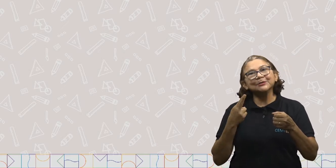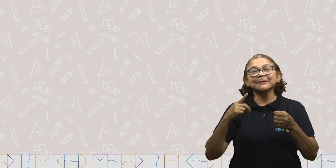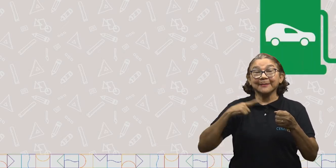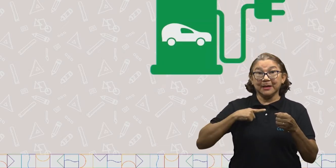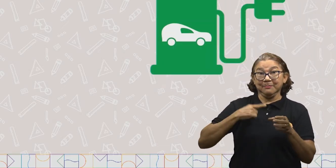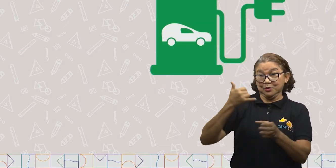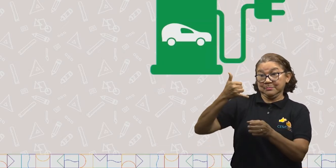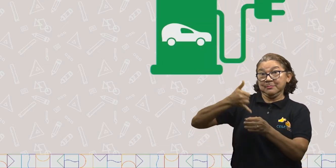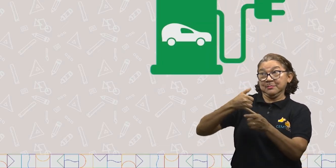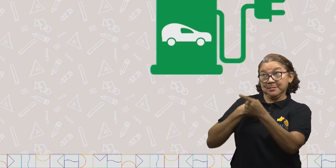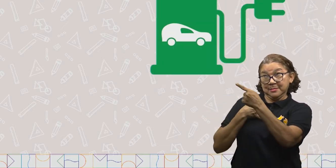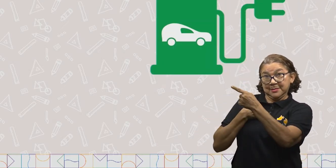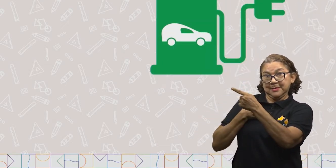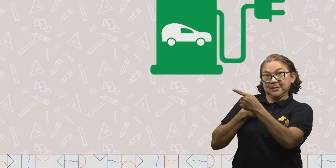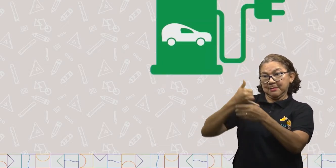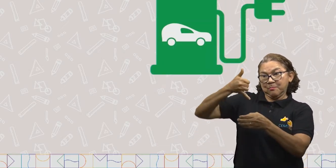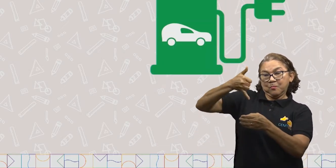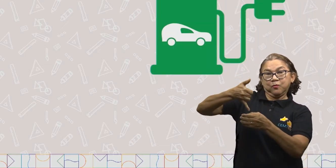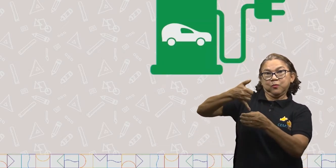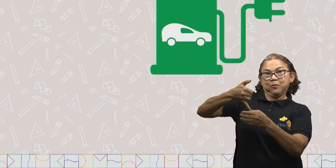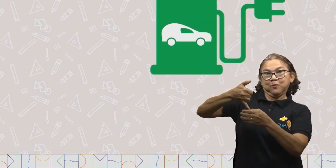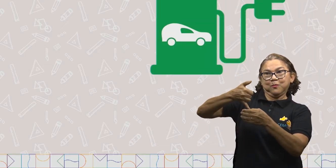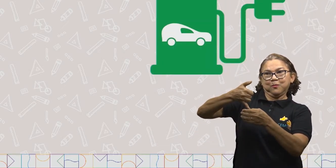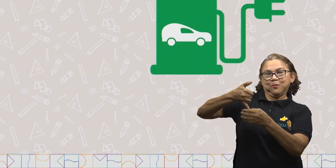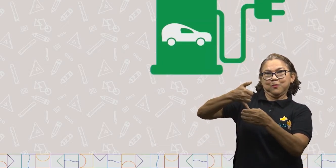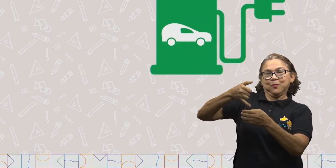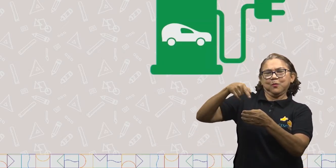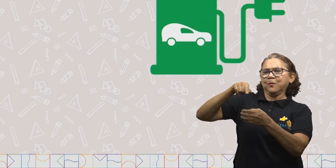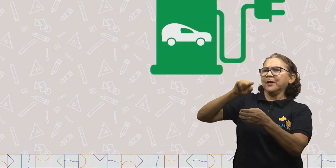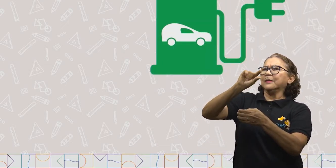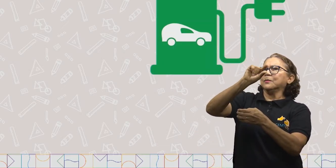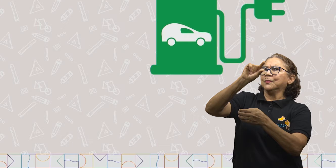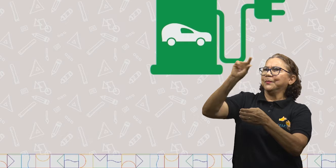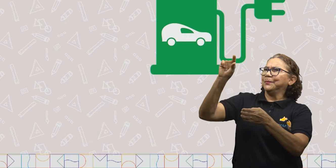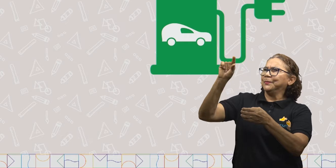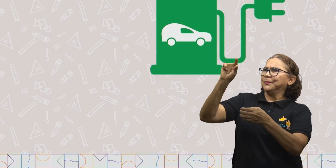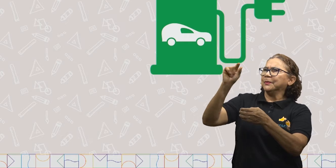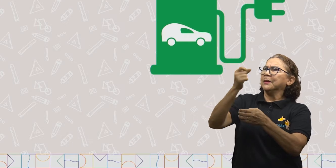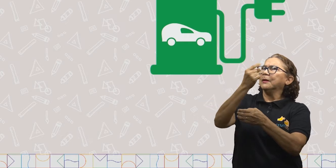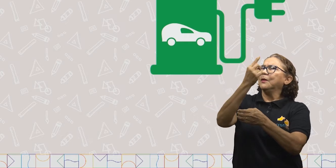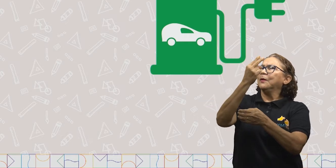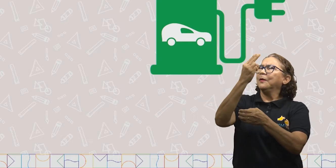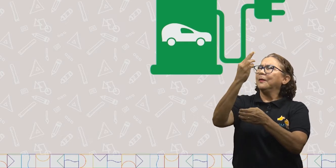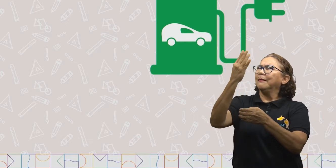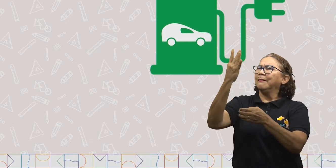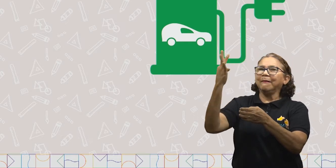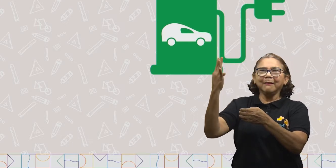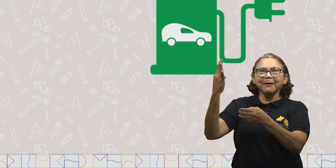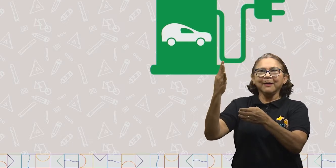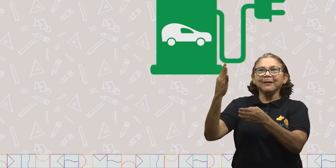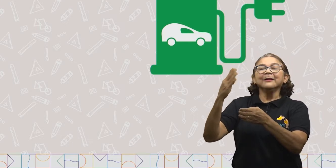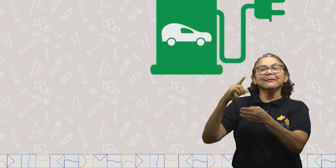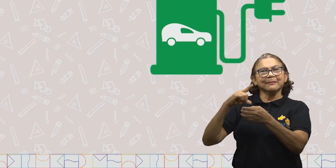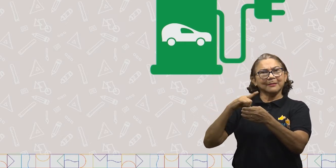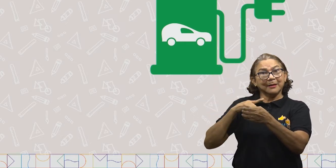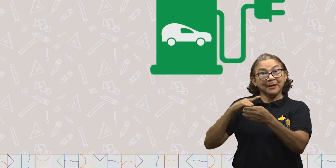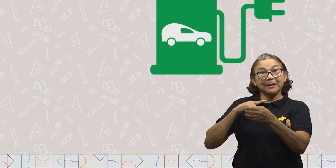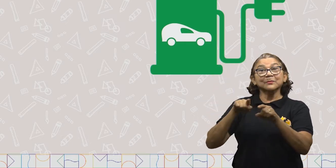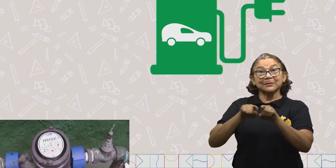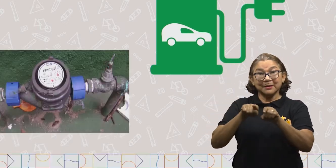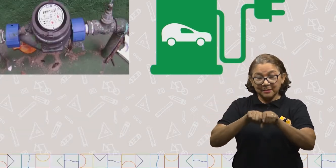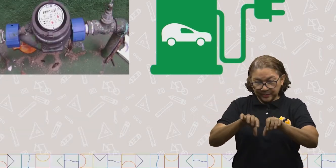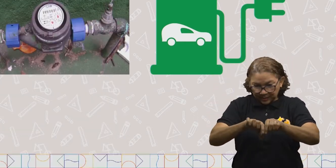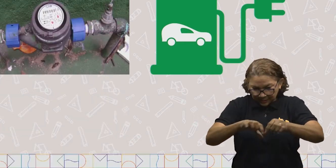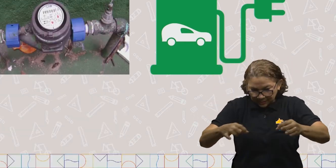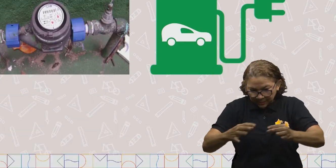a bomba de gasolina, que nela existe um sistema que mede a quantidade de gasolina que passa pela bomba. E temos